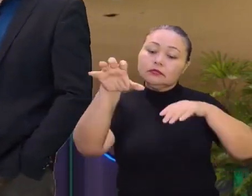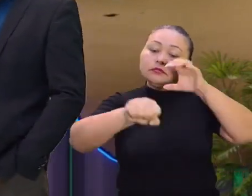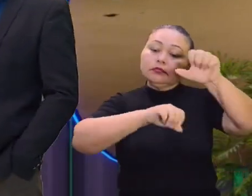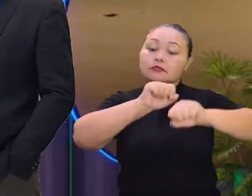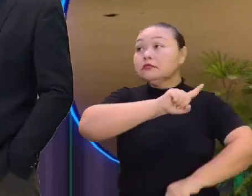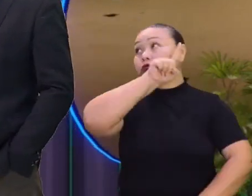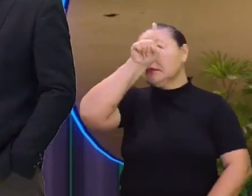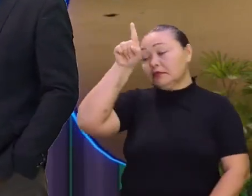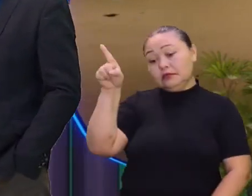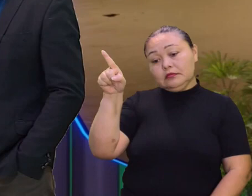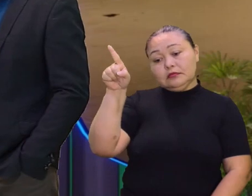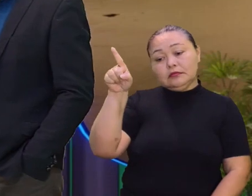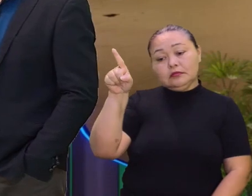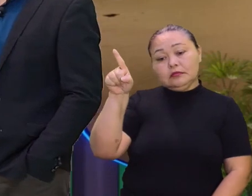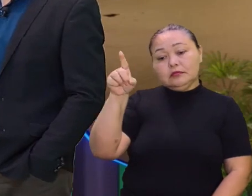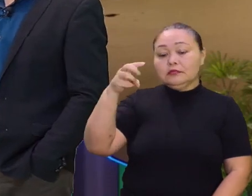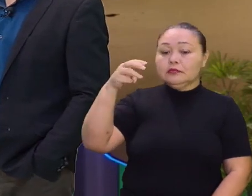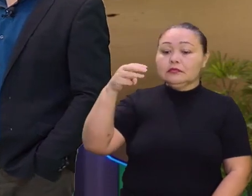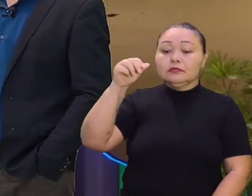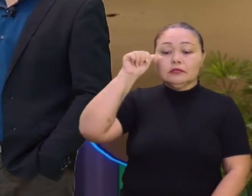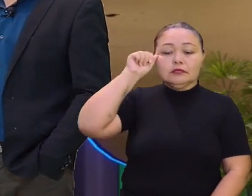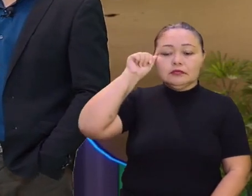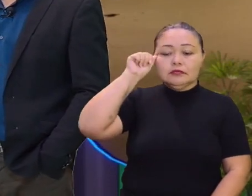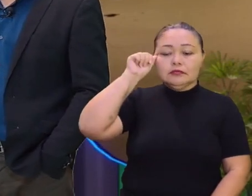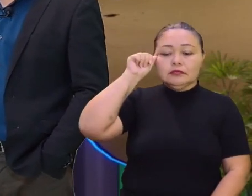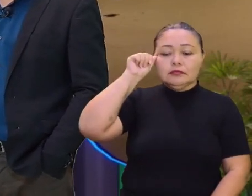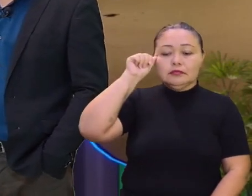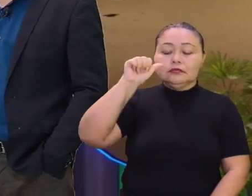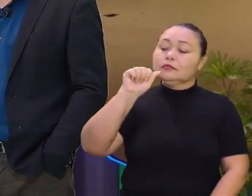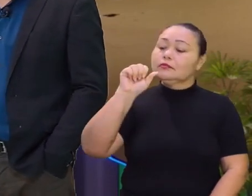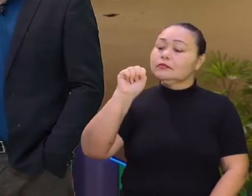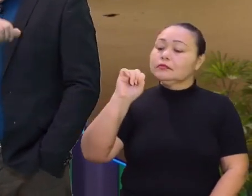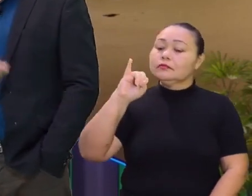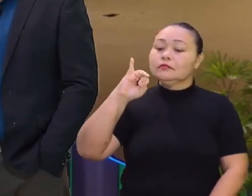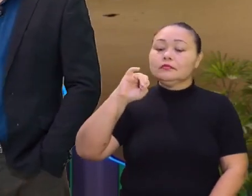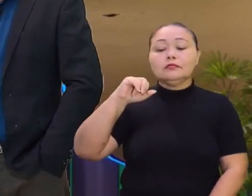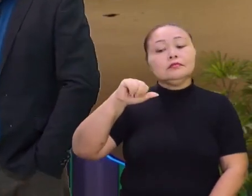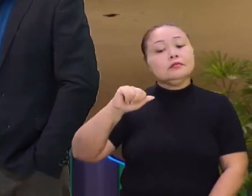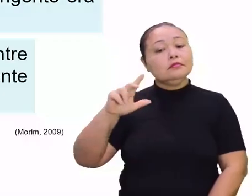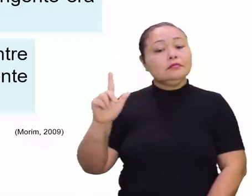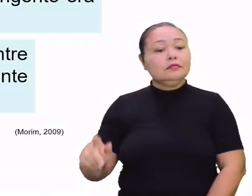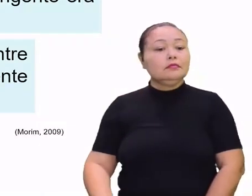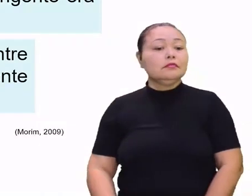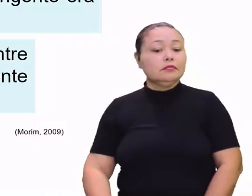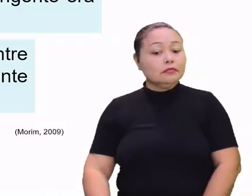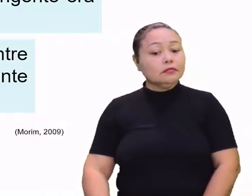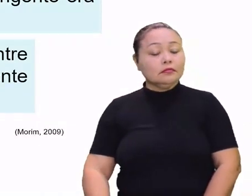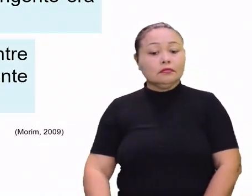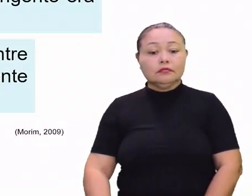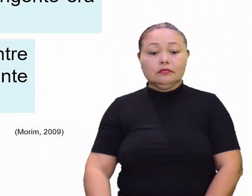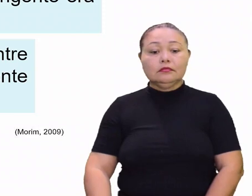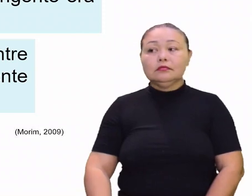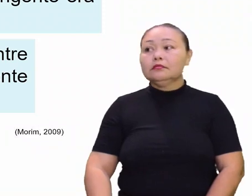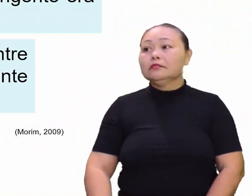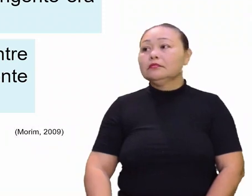colônias lá na Ásia. Ok? Exato. Vamos lá no quadro?